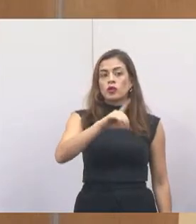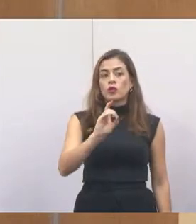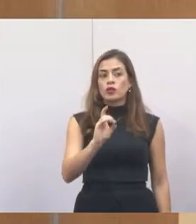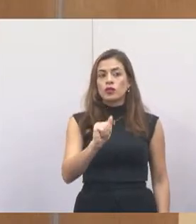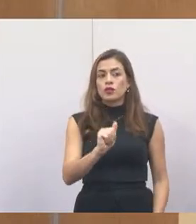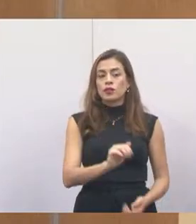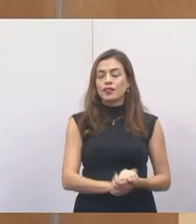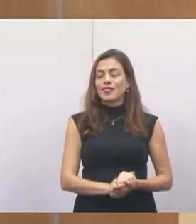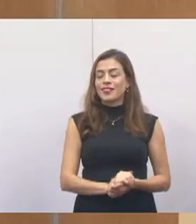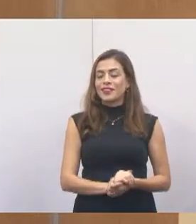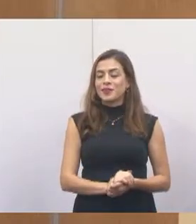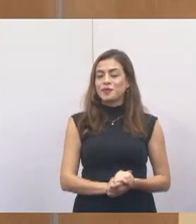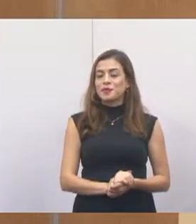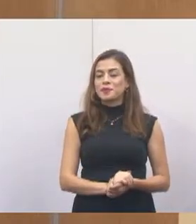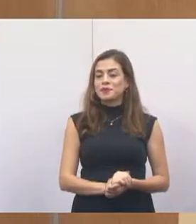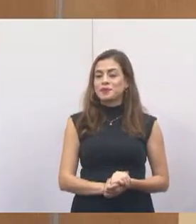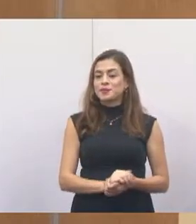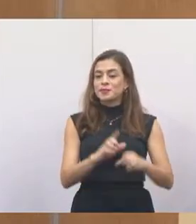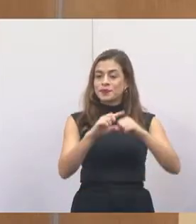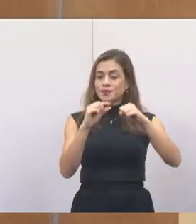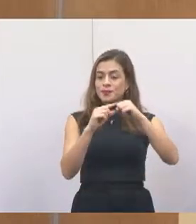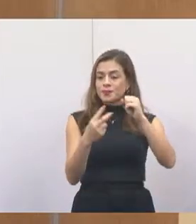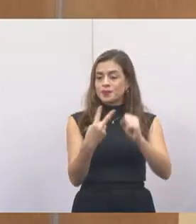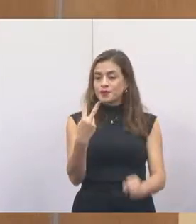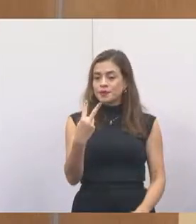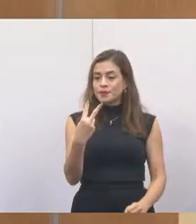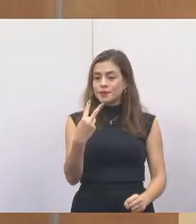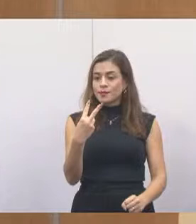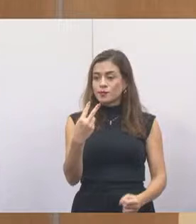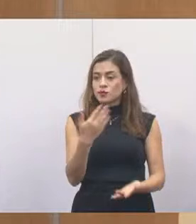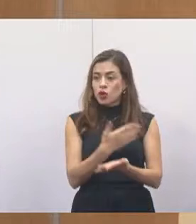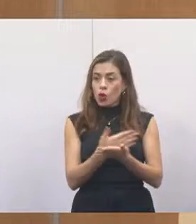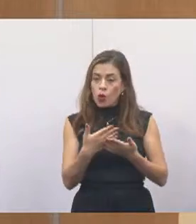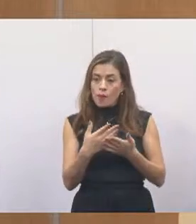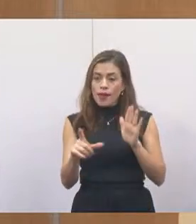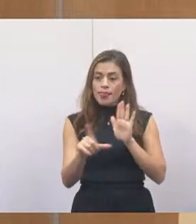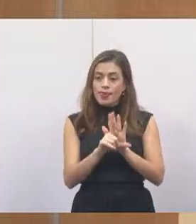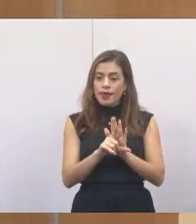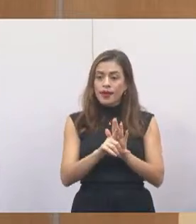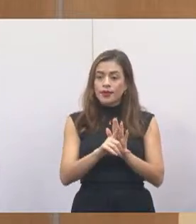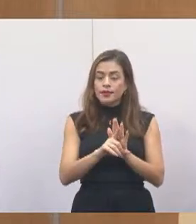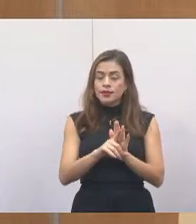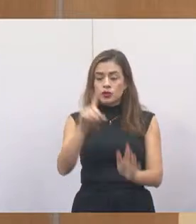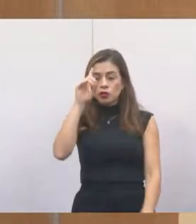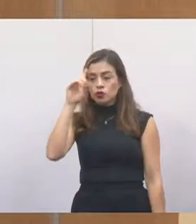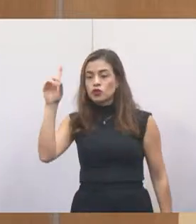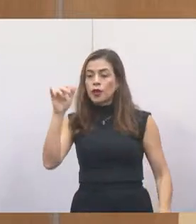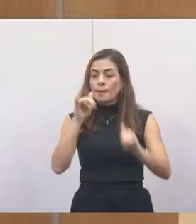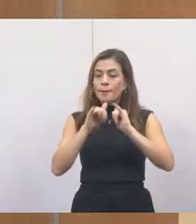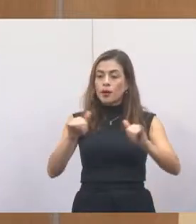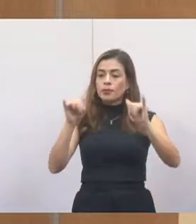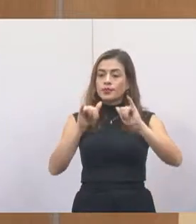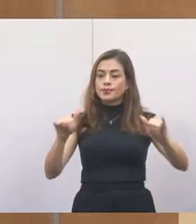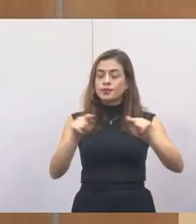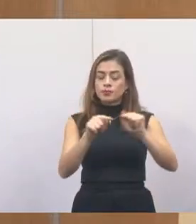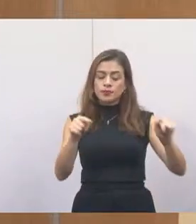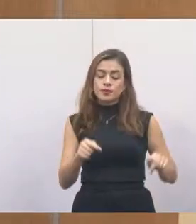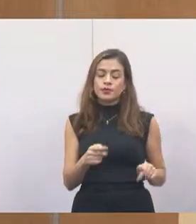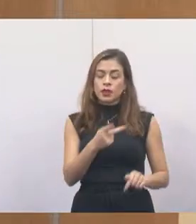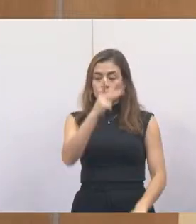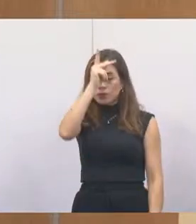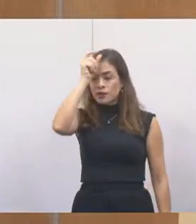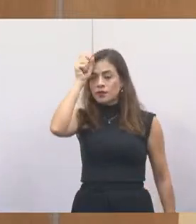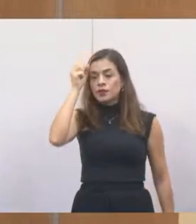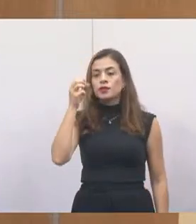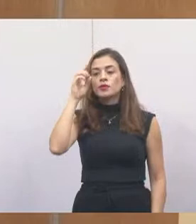última. Artigo 2º. Esta lei entrará em vigor na data de sua publicação. Gabinete do Prefeito, 30